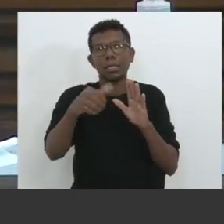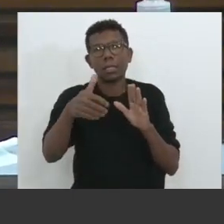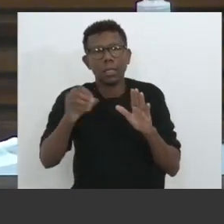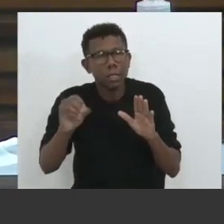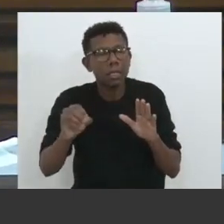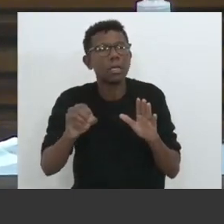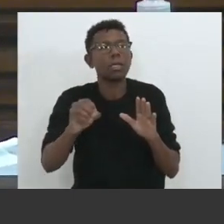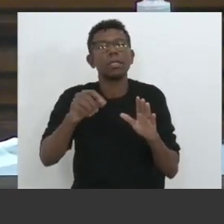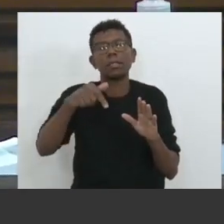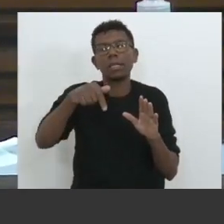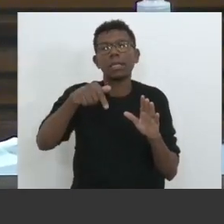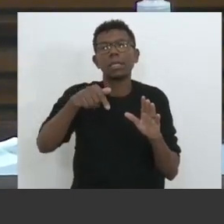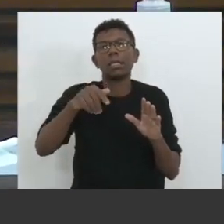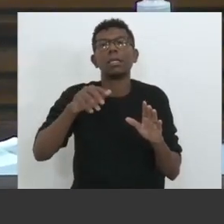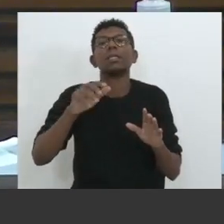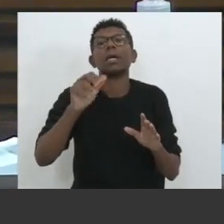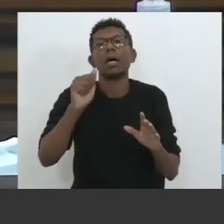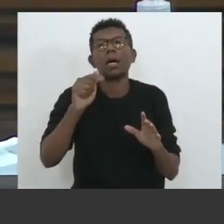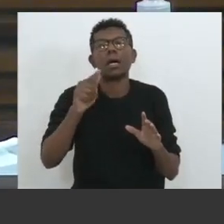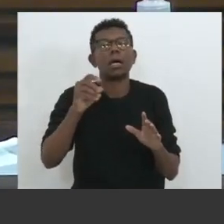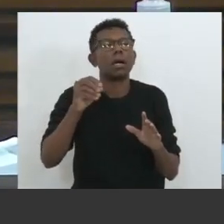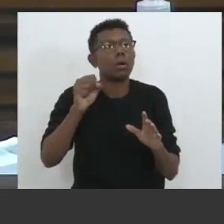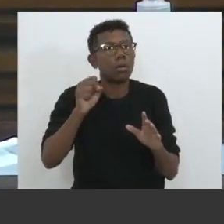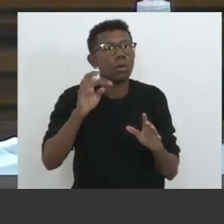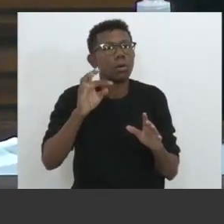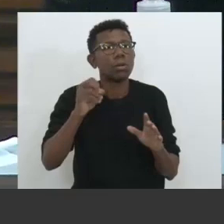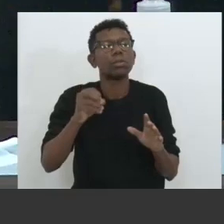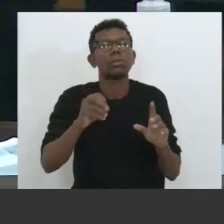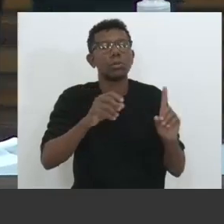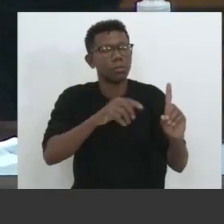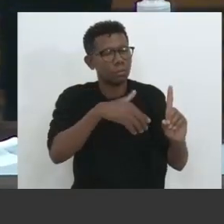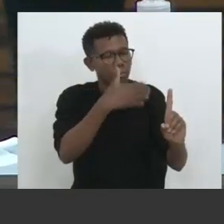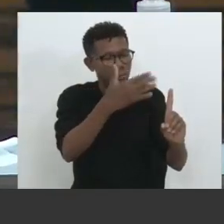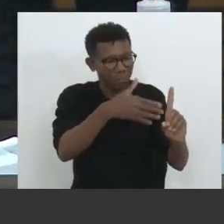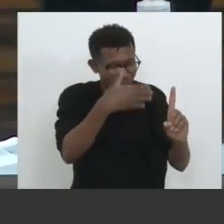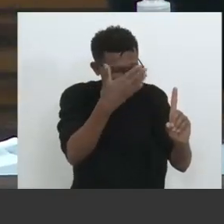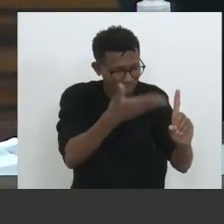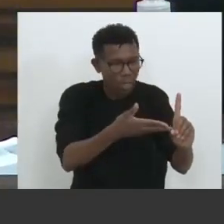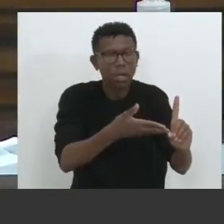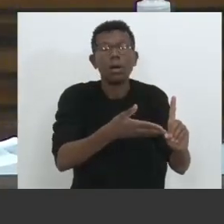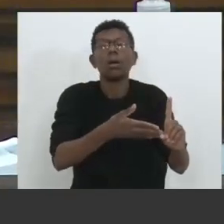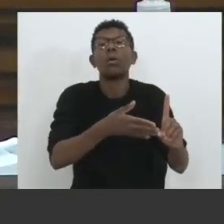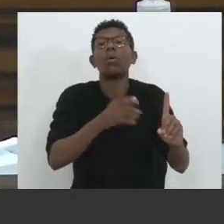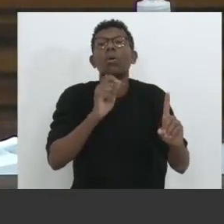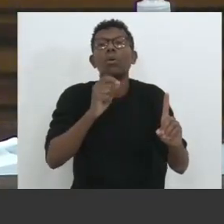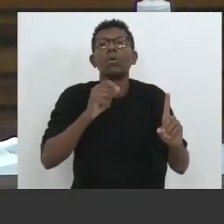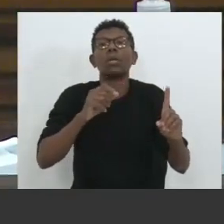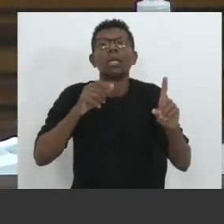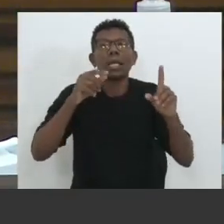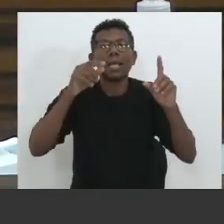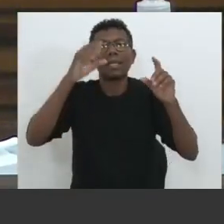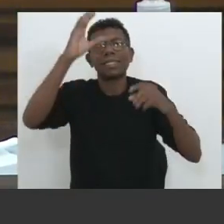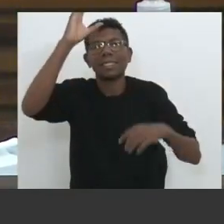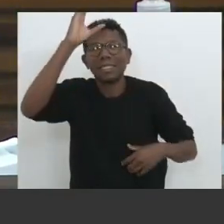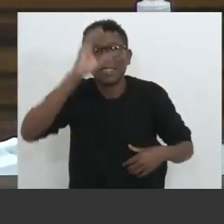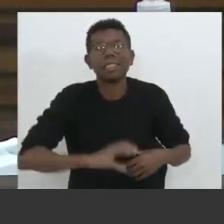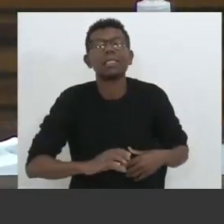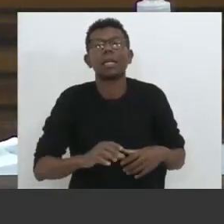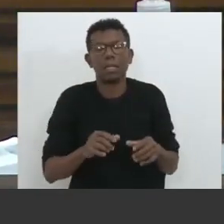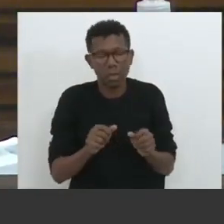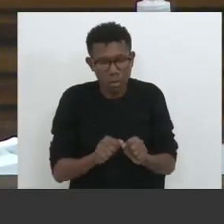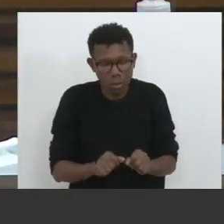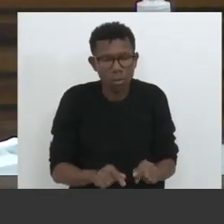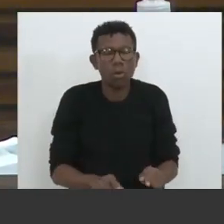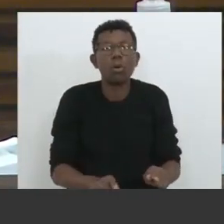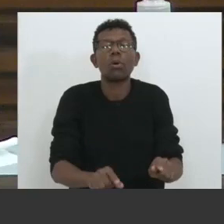outorgou ao nosso ilustre homene jado o Título honorífico de Cidadão guarulhense lei de da autoria desse